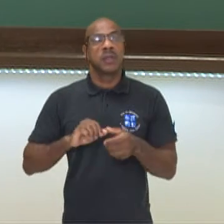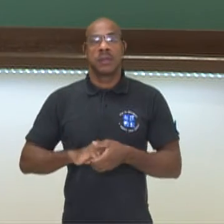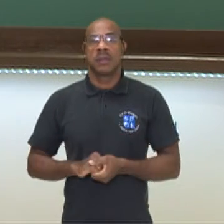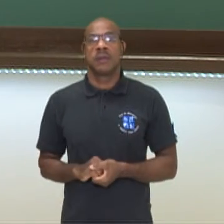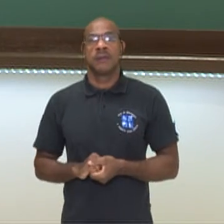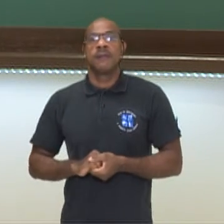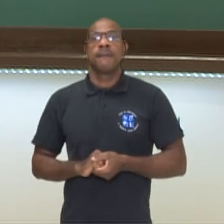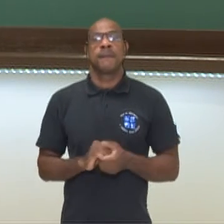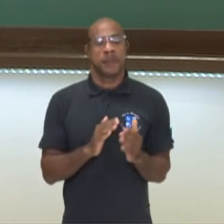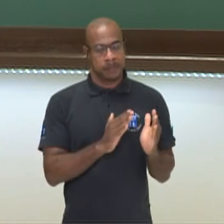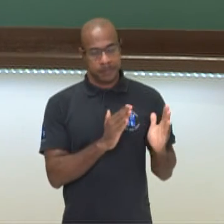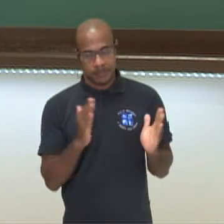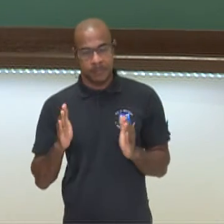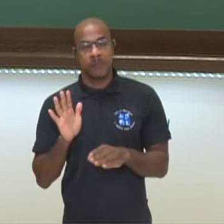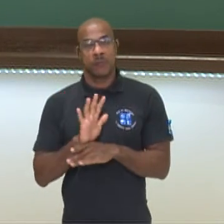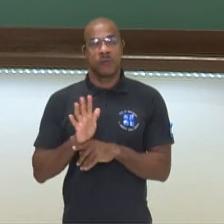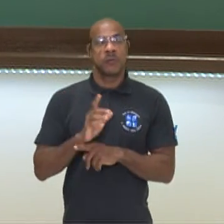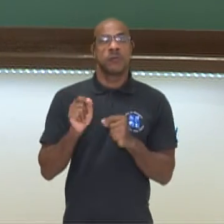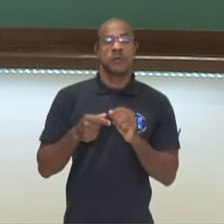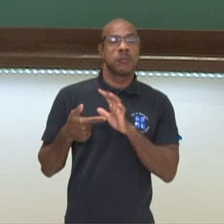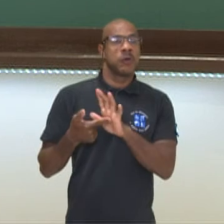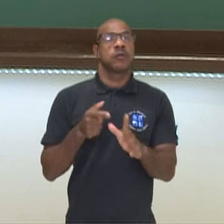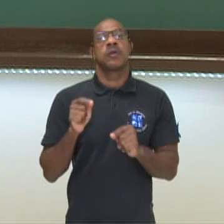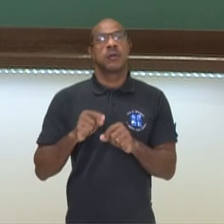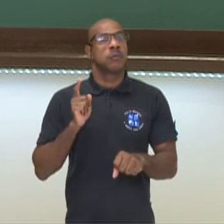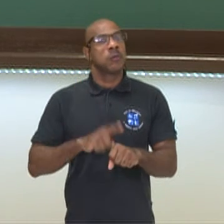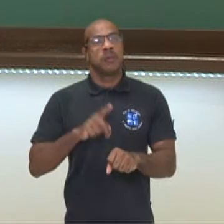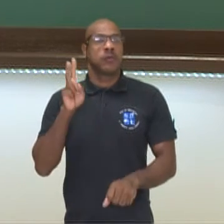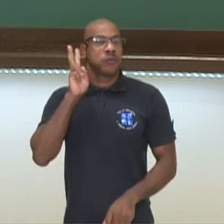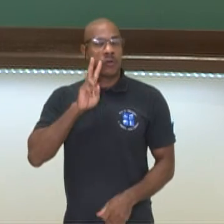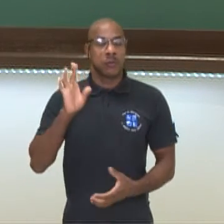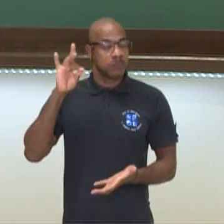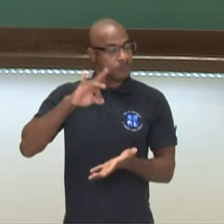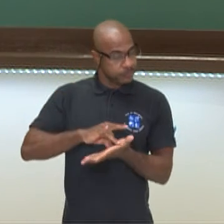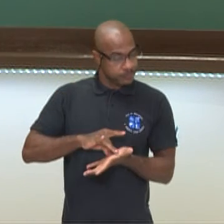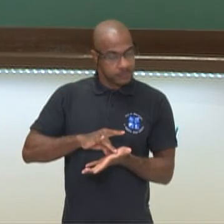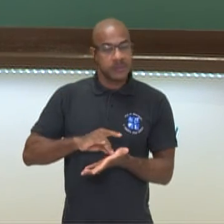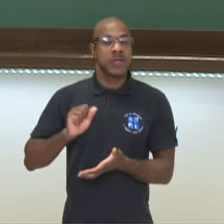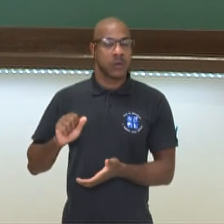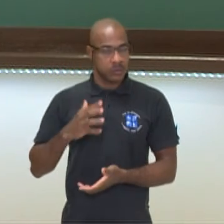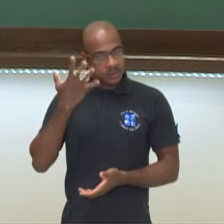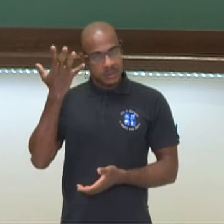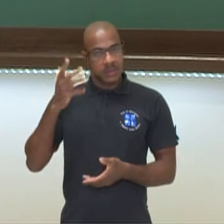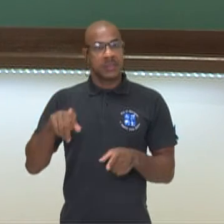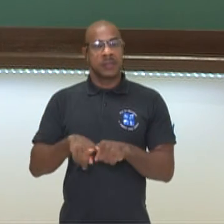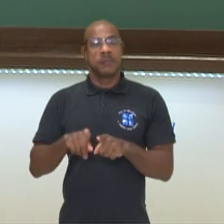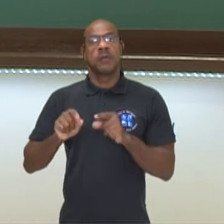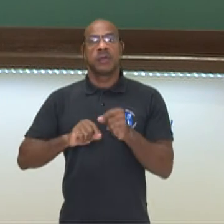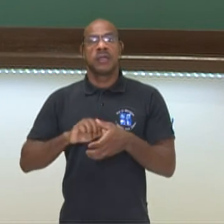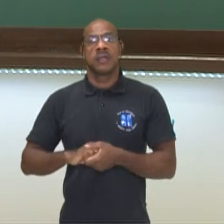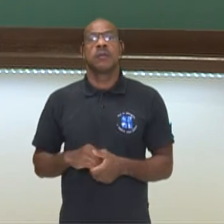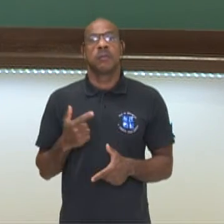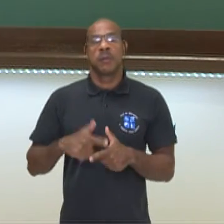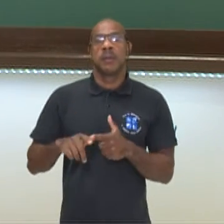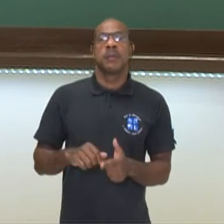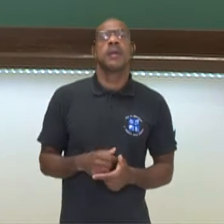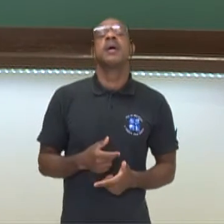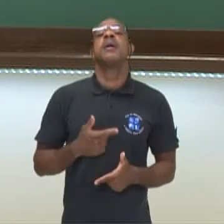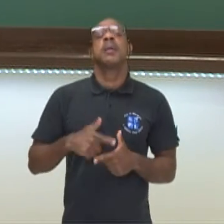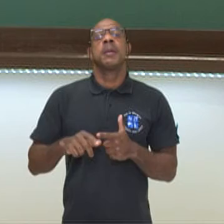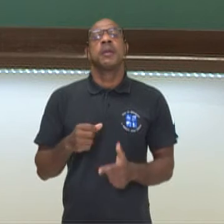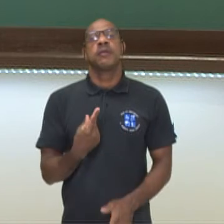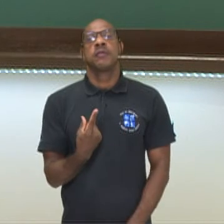do decorrer da narrativa do filme, né, ele vai trazer, né, momentos históricos reais, né, vai trazer a crise de 29, trazer,